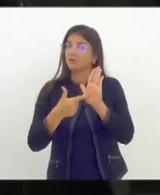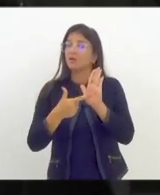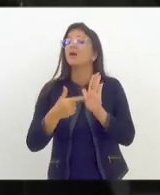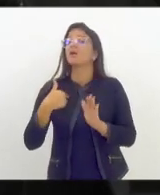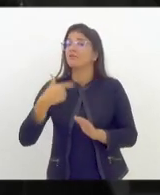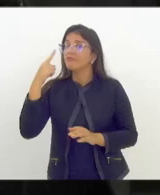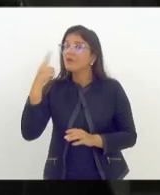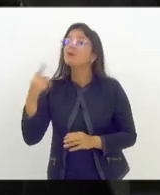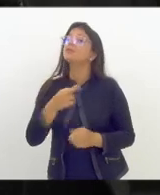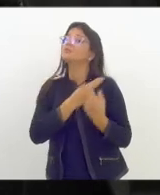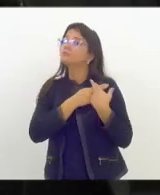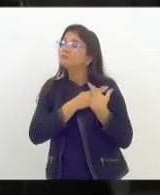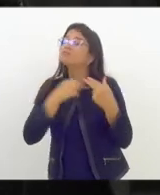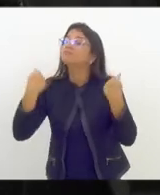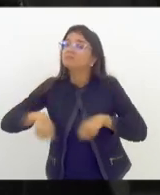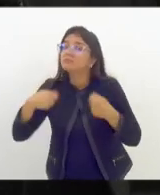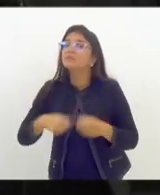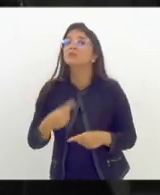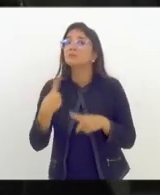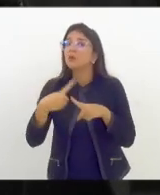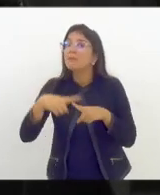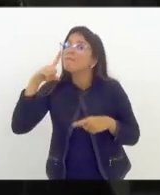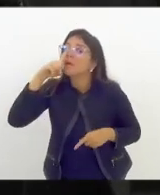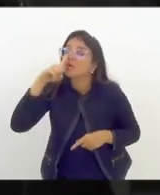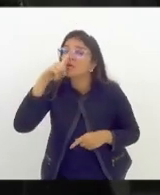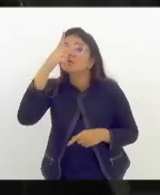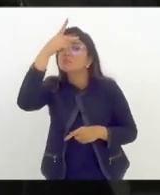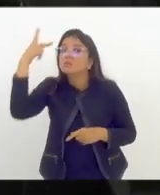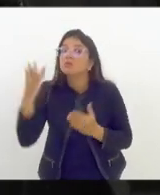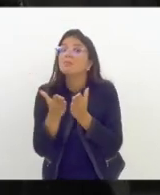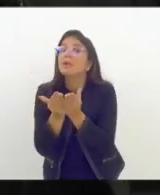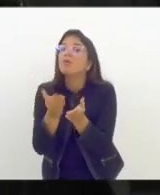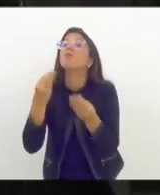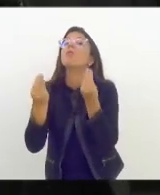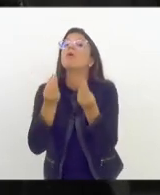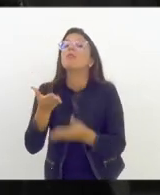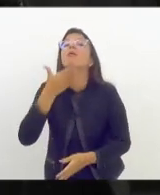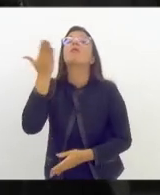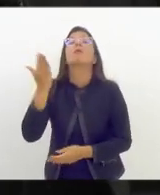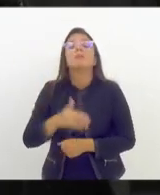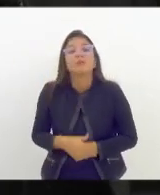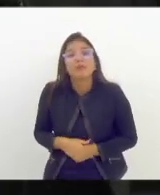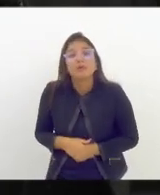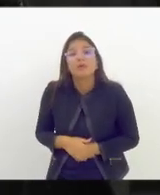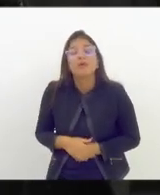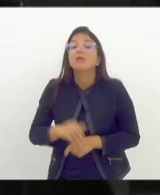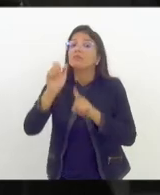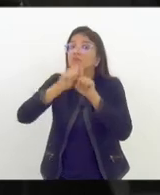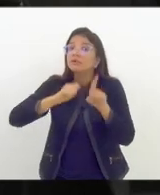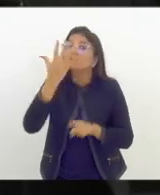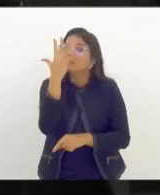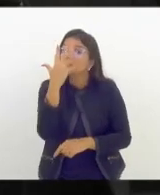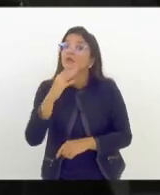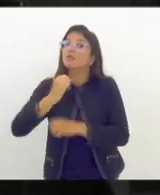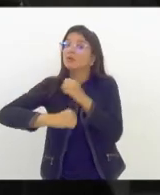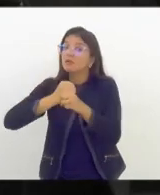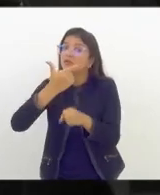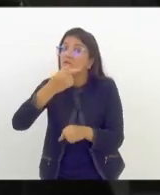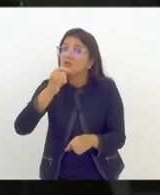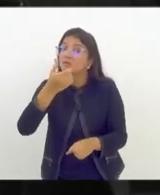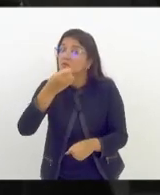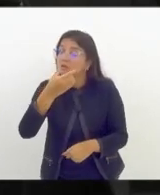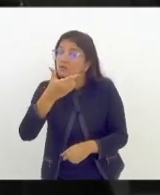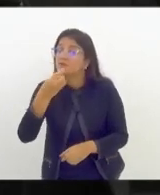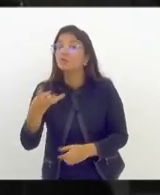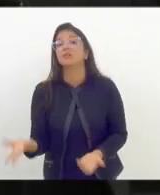iminente que correm os usuários das barcas, que vão ficar sem o serviço a partir de fevereiro de 2023, por pura incompetência e